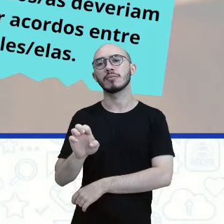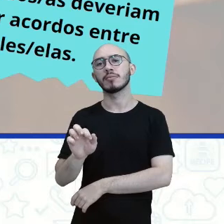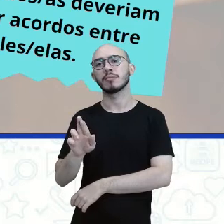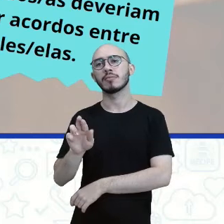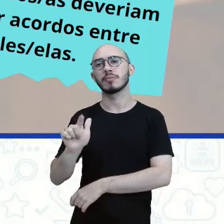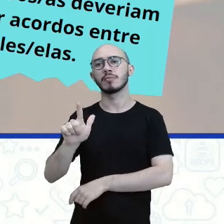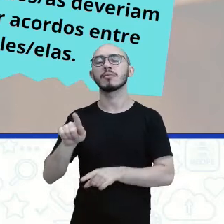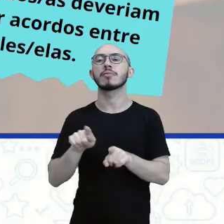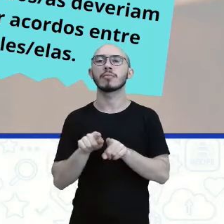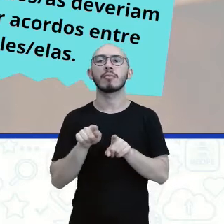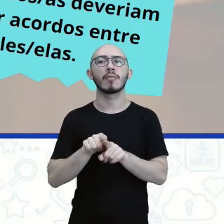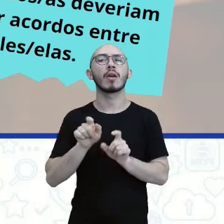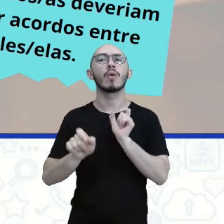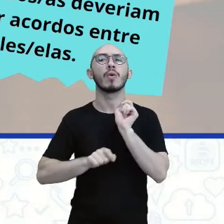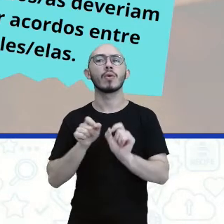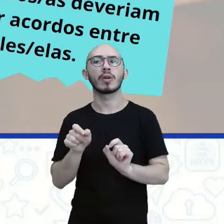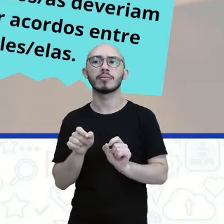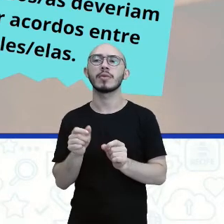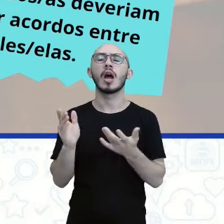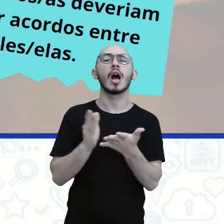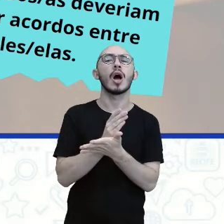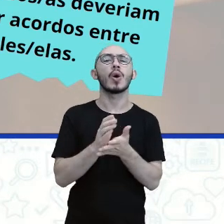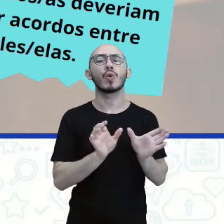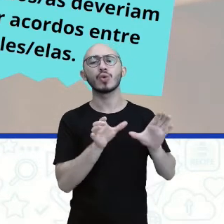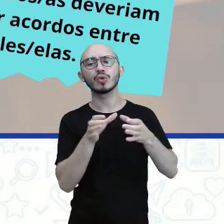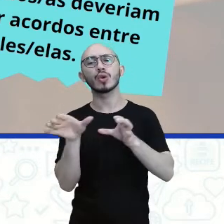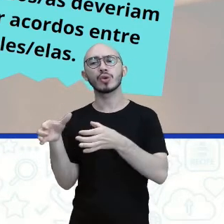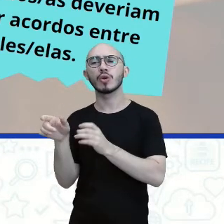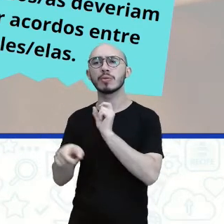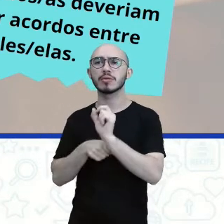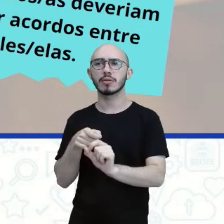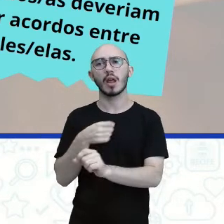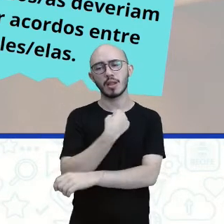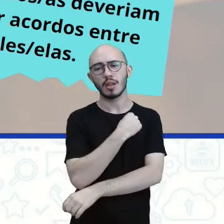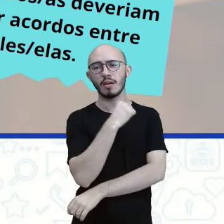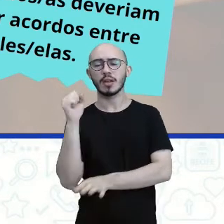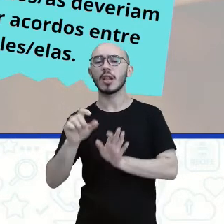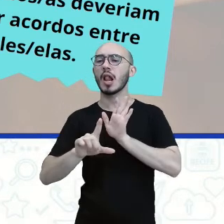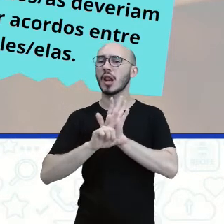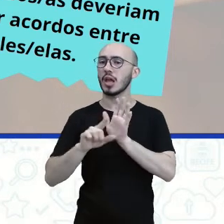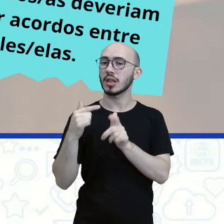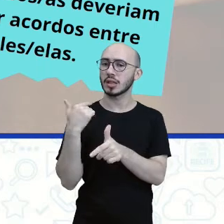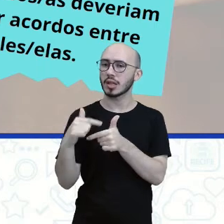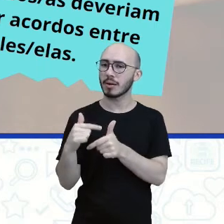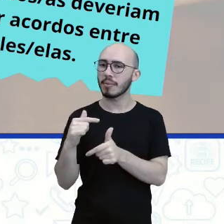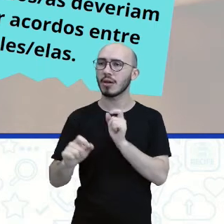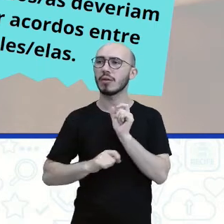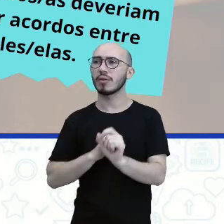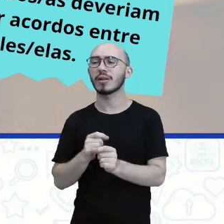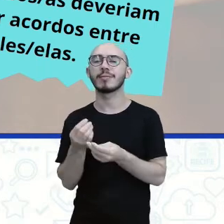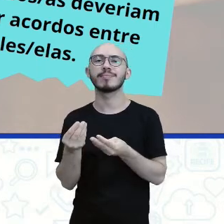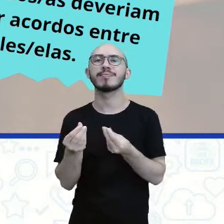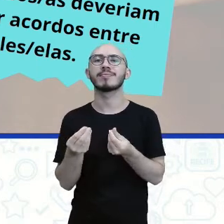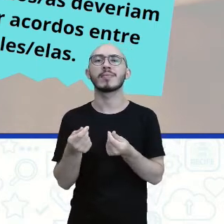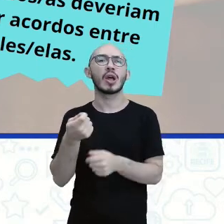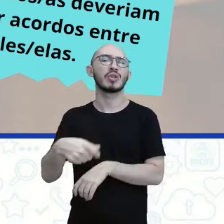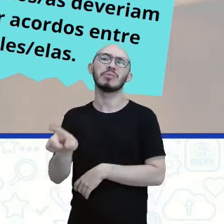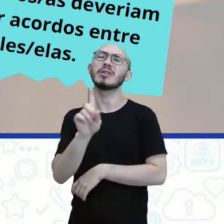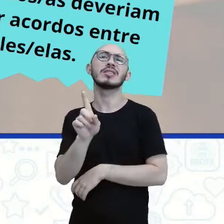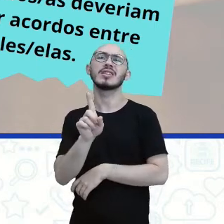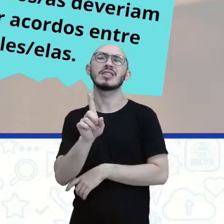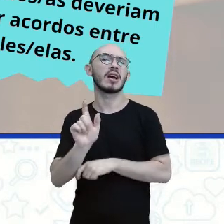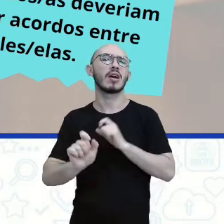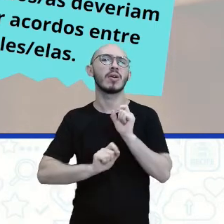né, há alguns grupos que pensam o seguinte, né, há quem defenda que as leis trabalhistas não são necessárias,